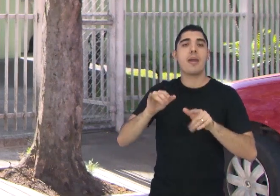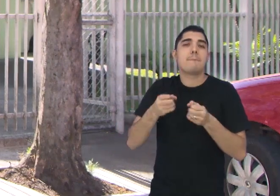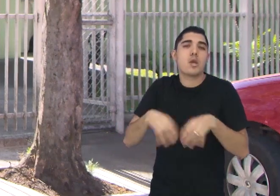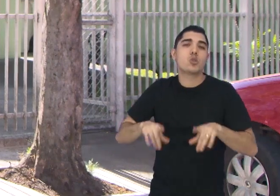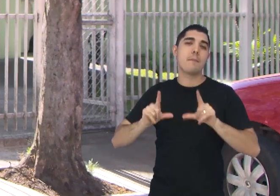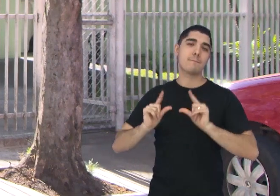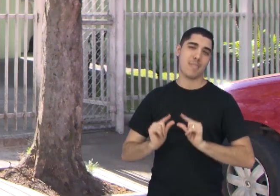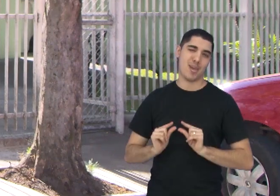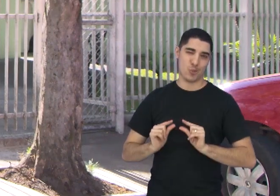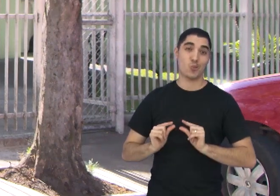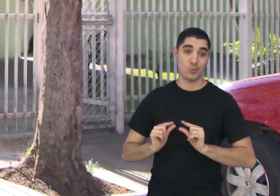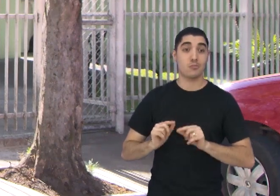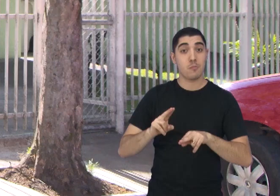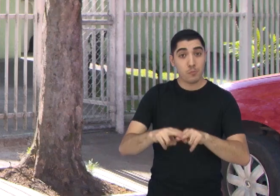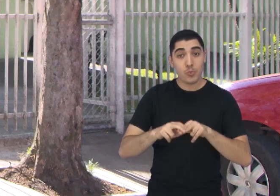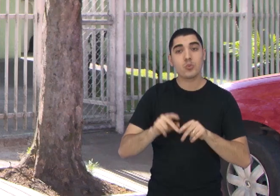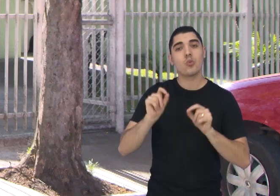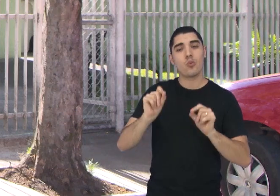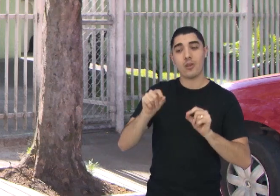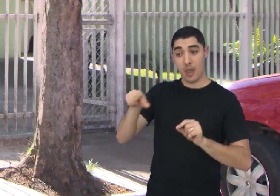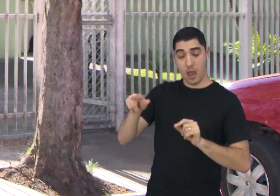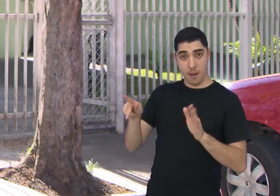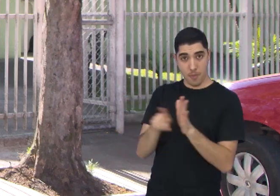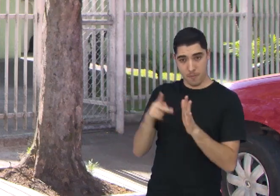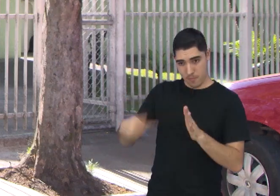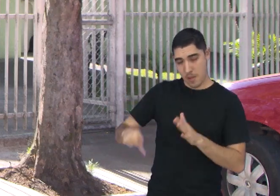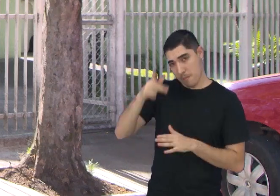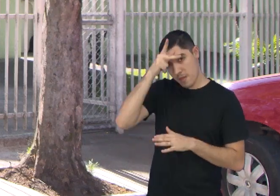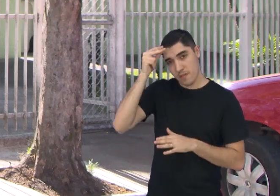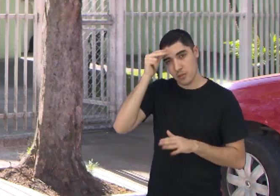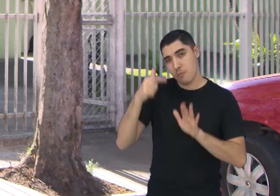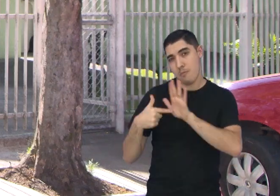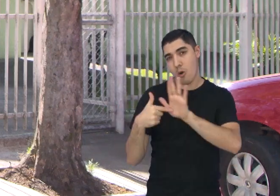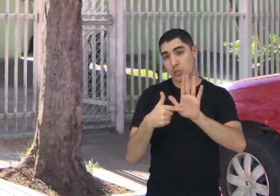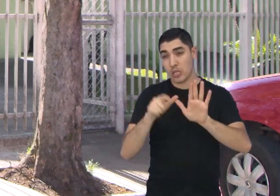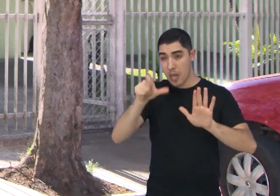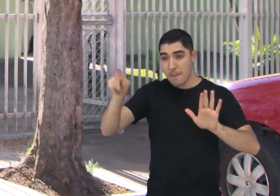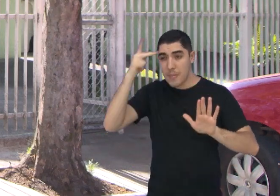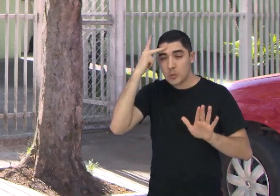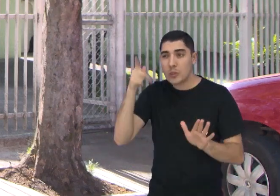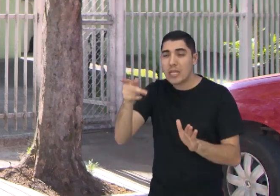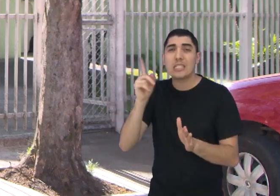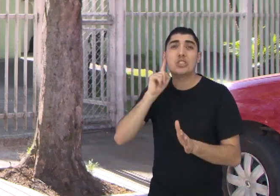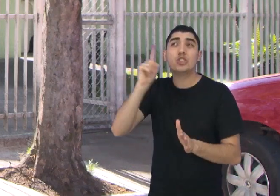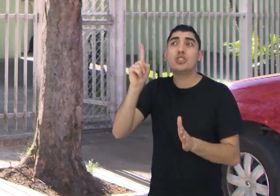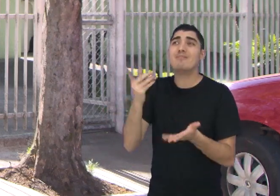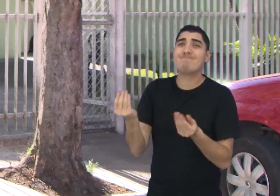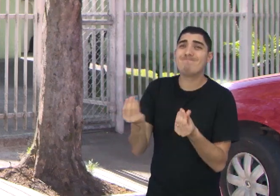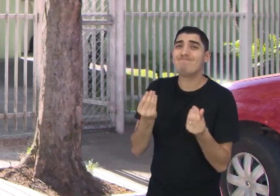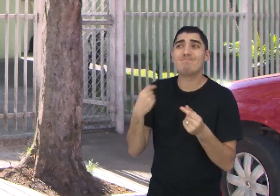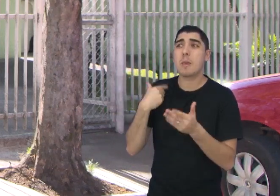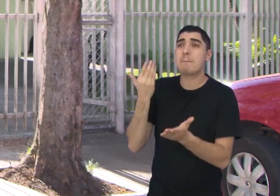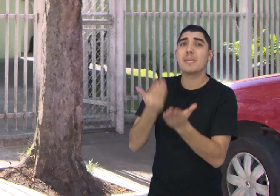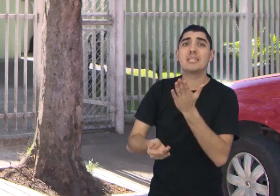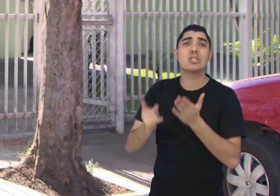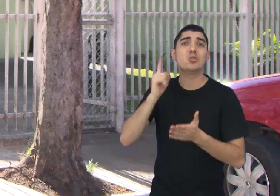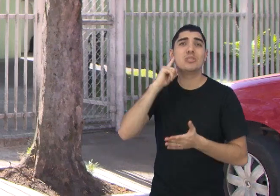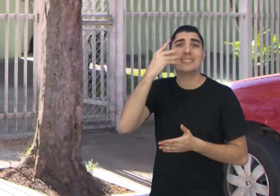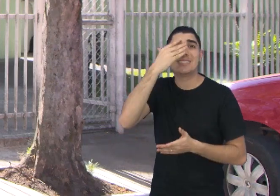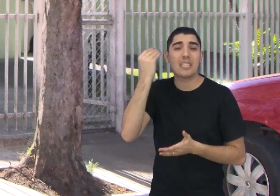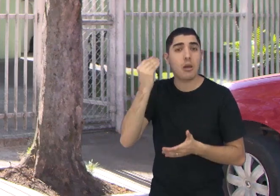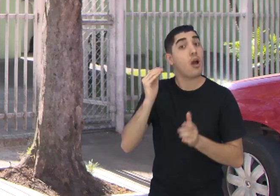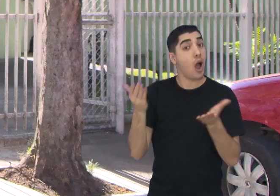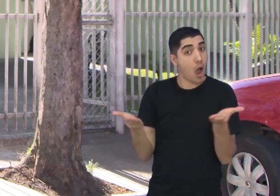vigilância epidemiológica da Prefeitura ainda reforça que aqueles que perderam os prazos para as campanhas anteriores podem e devem